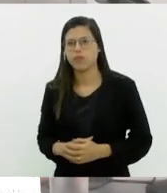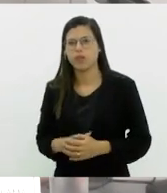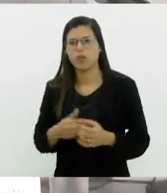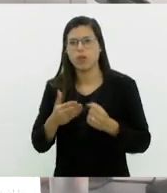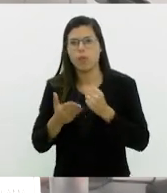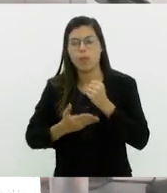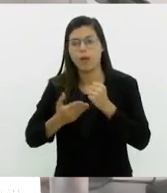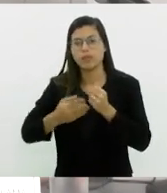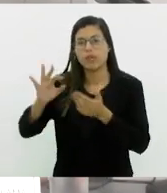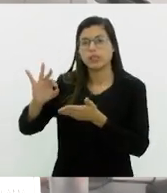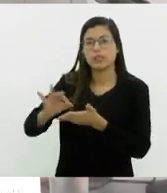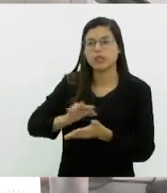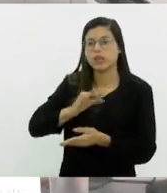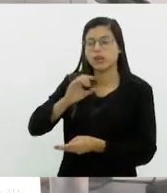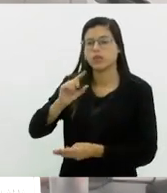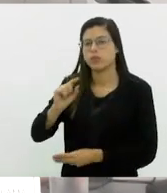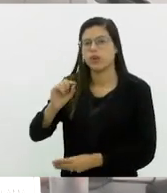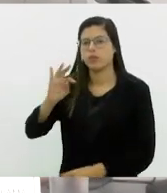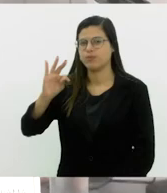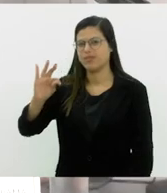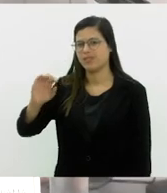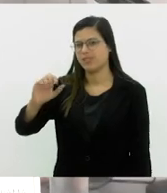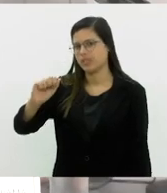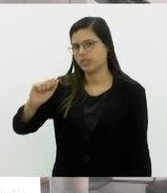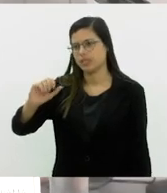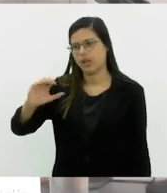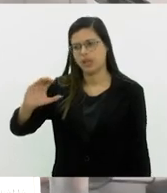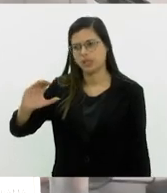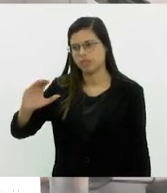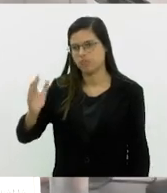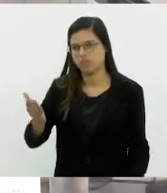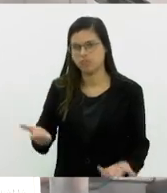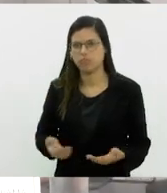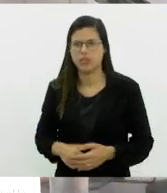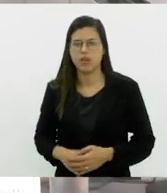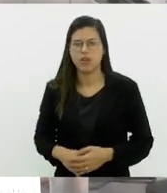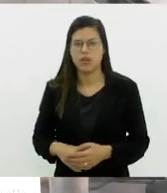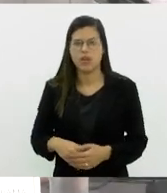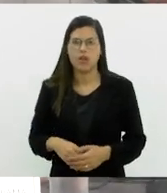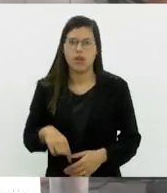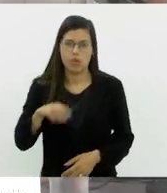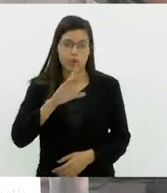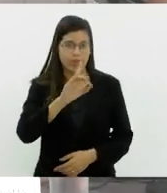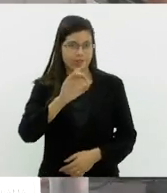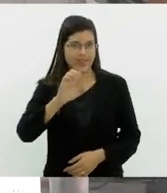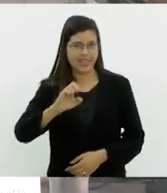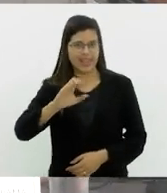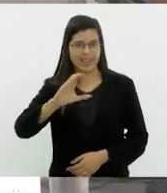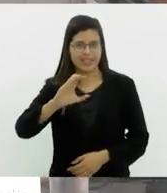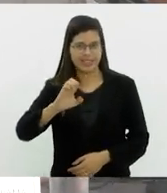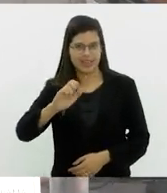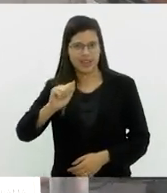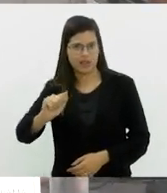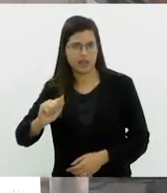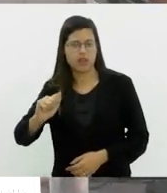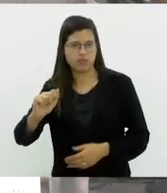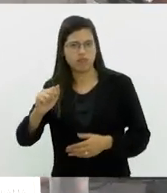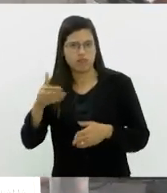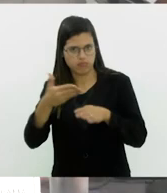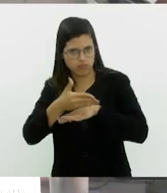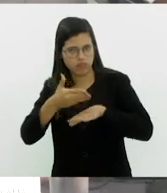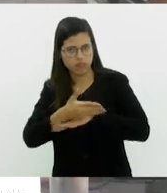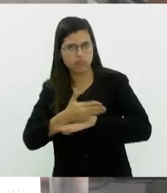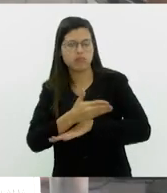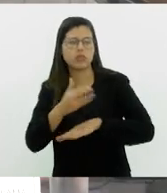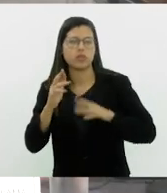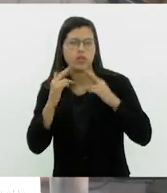TAC. É bom que se diga que o DECEA não assinou o TAC, mas o DECEA participou das discussões e tomou todas as